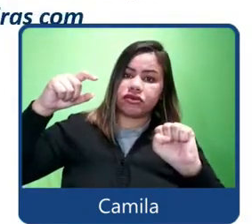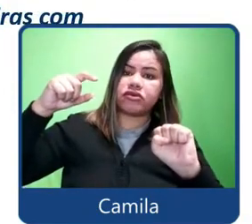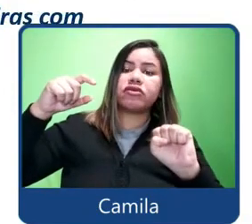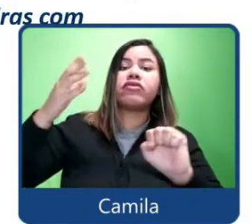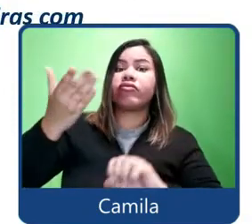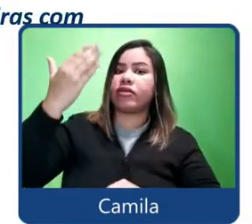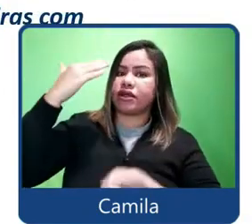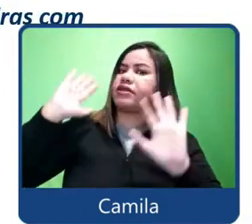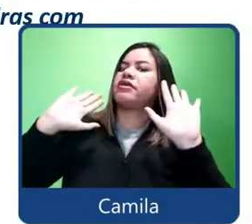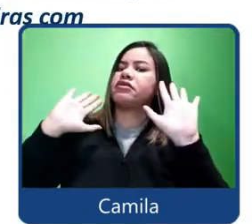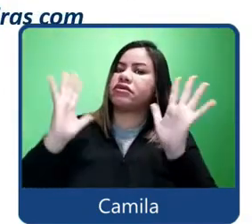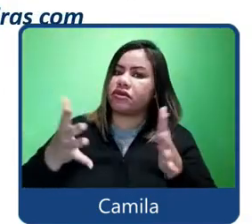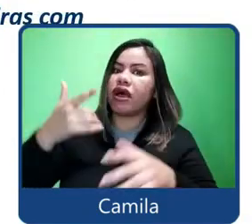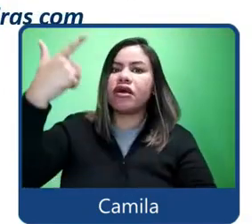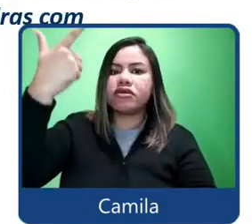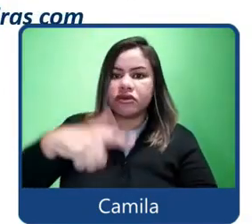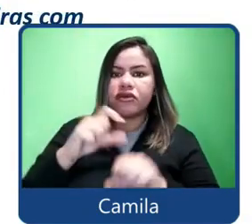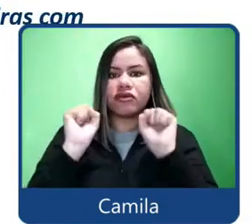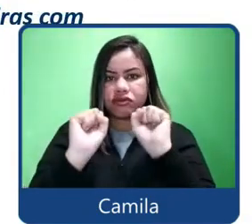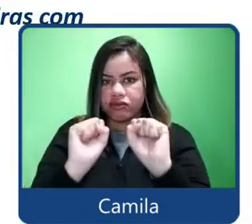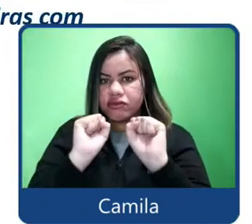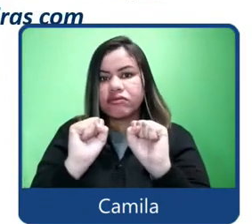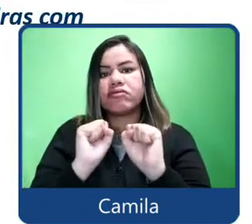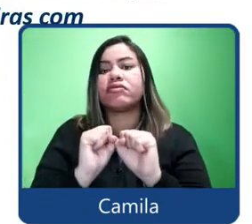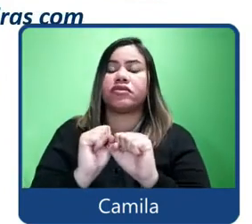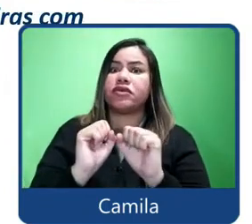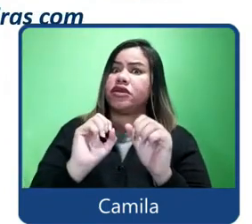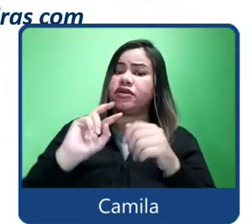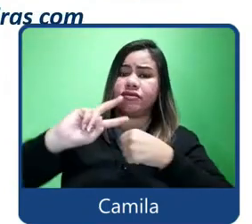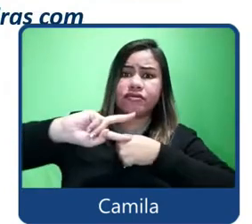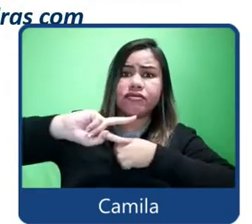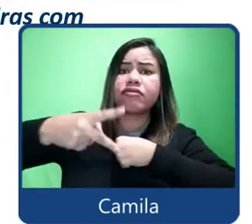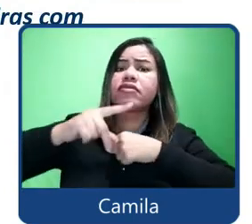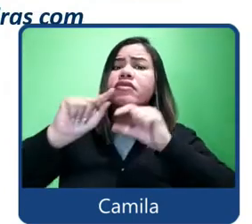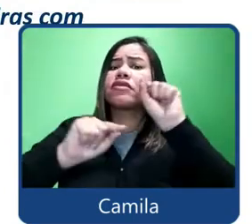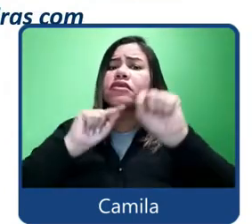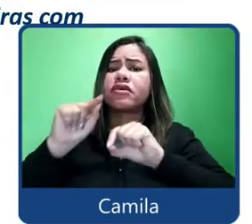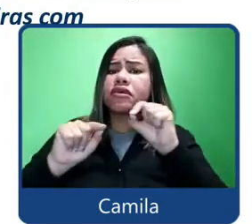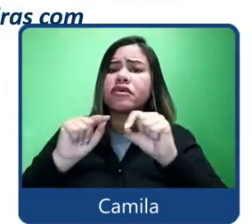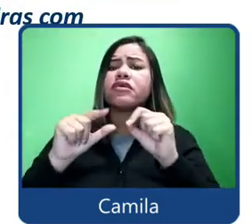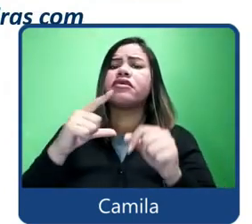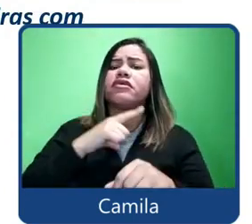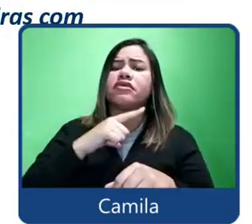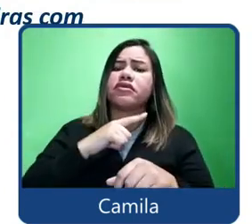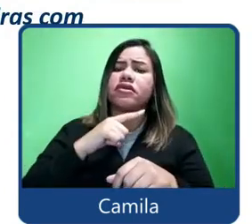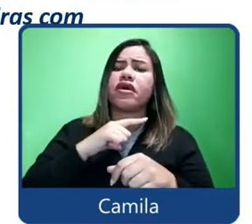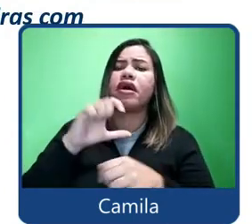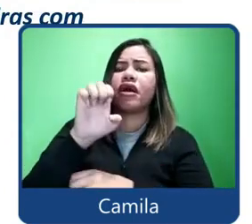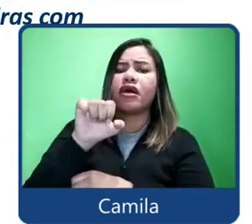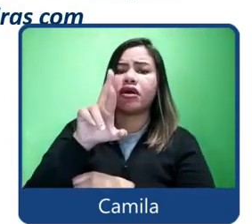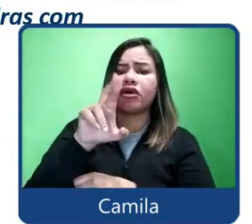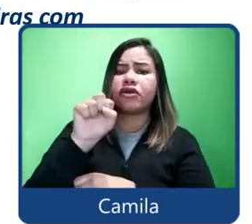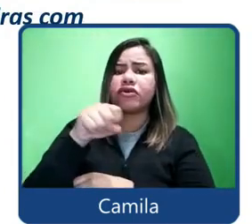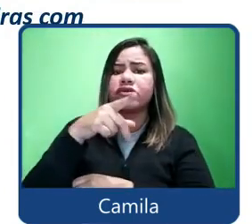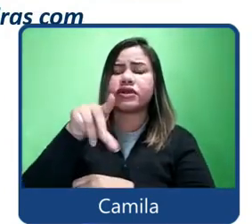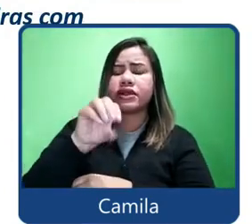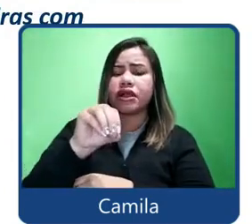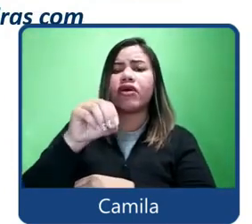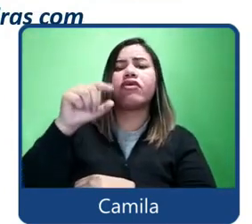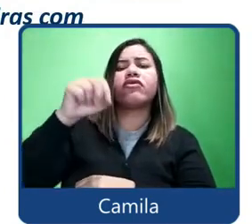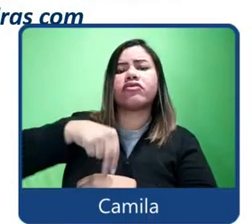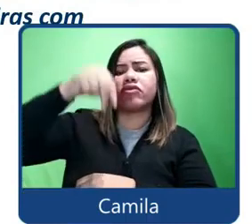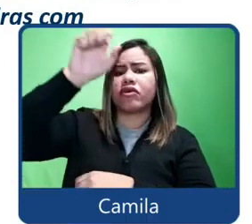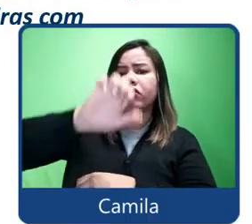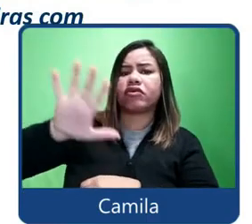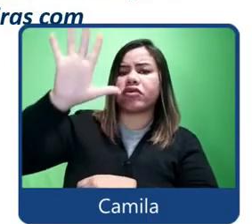As consequências de um colapso como esse são inúmeras, como aumento da precipitação e erosão no Nordeste do Brasil, diminuição da precipitação no